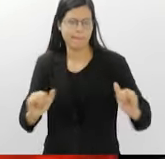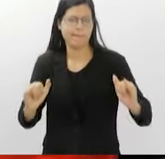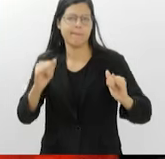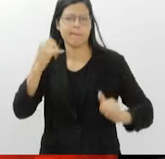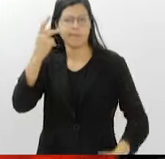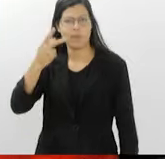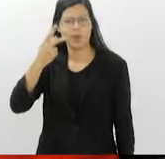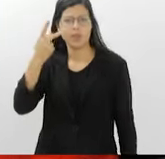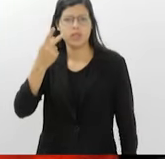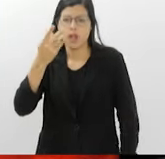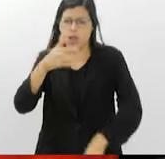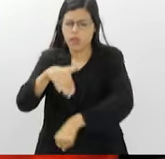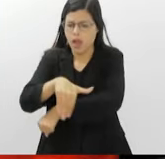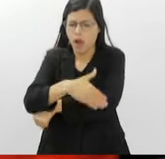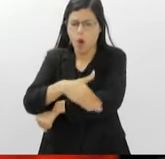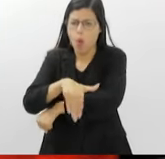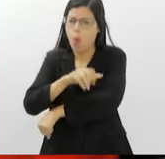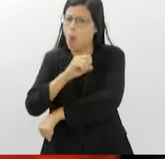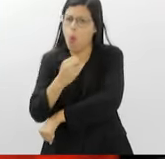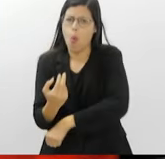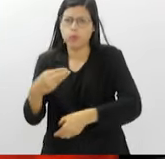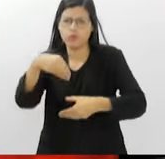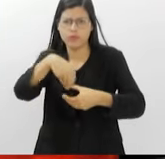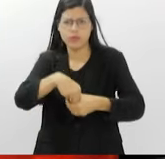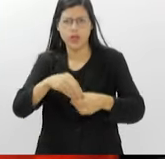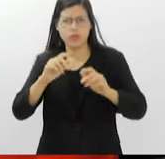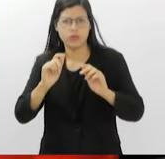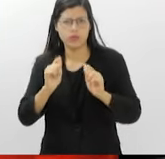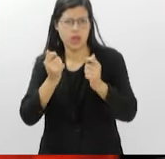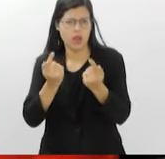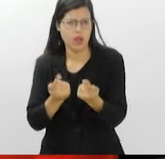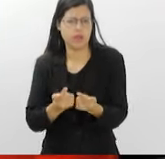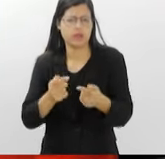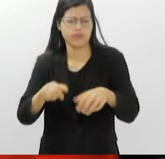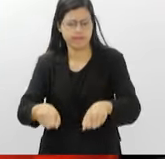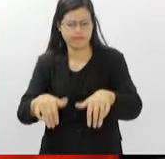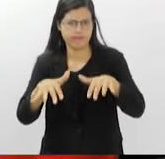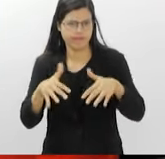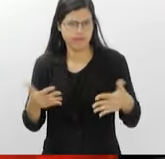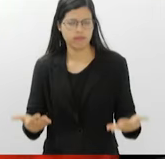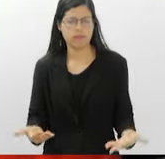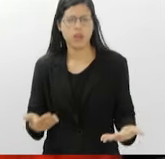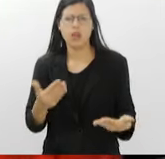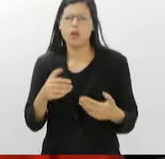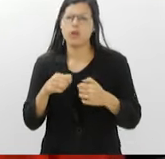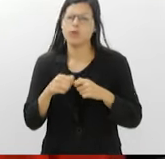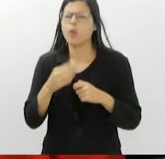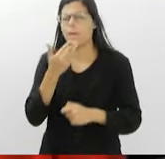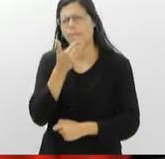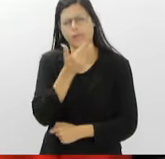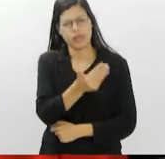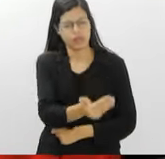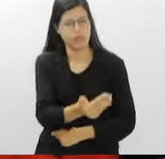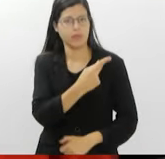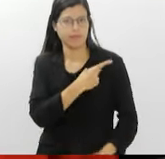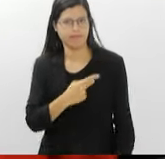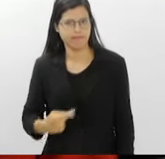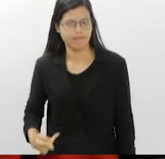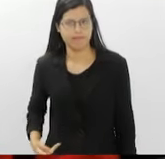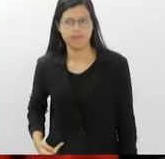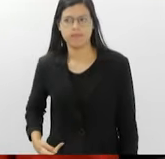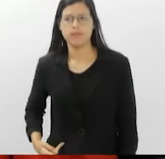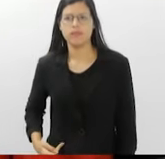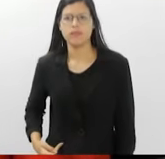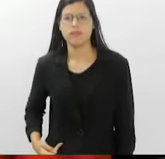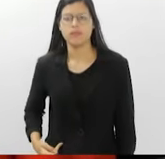Quer seja na rua, quer seja dentro aqui do plenário. Então, estou fazendo um apelo à Vossa Excelência para